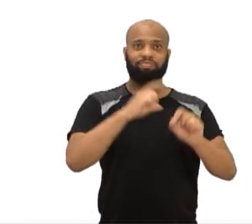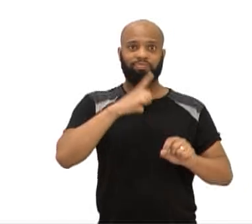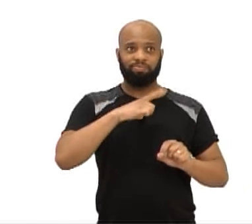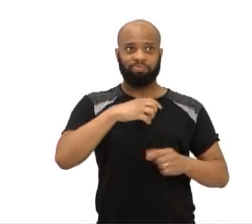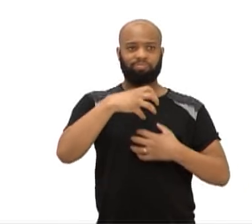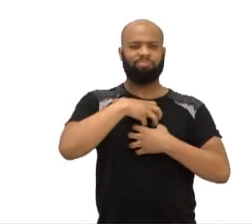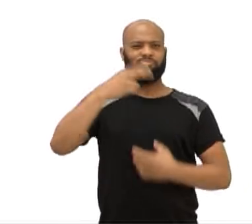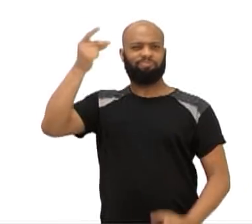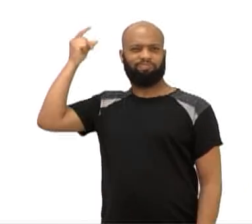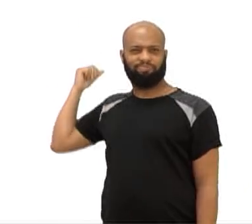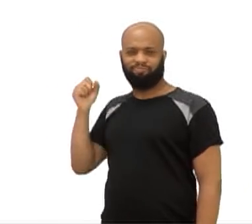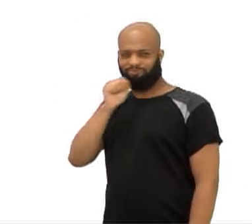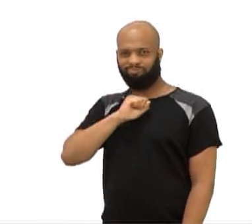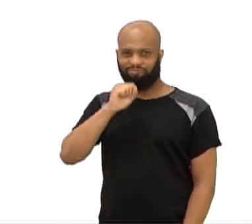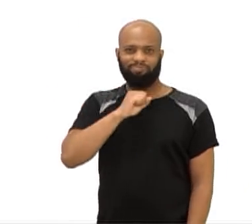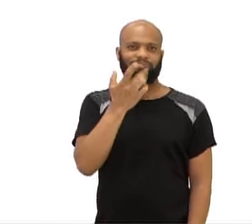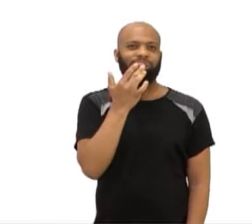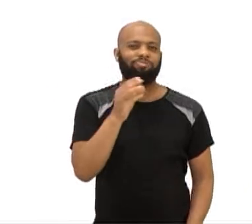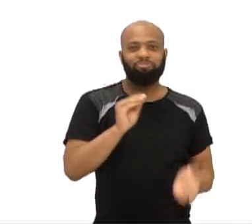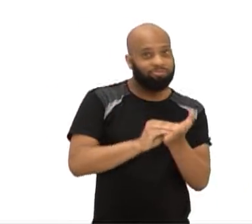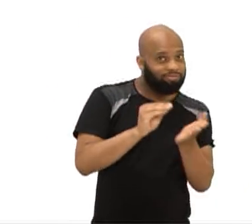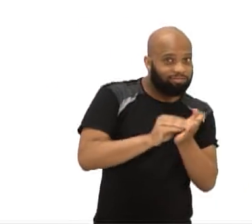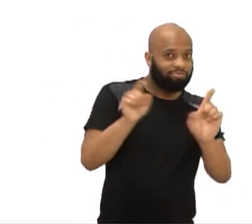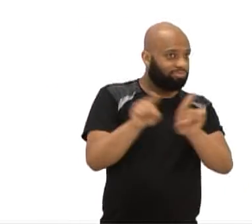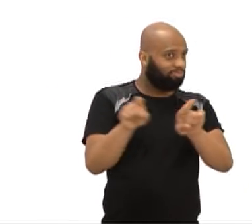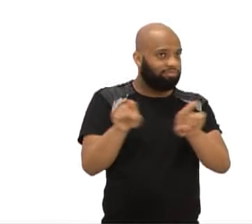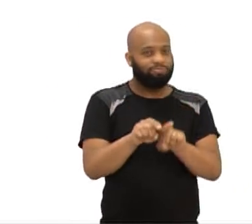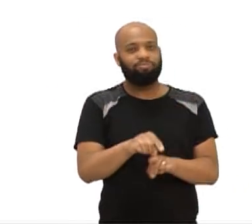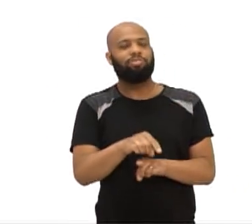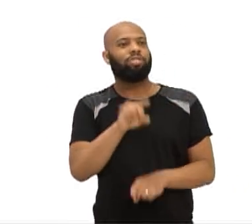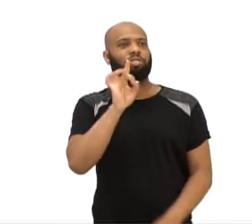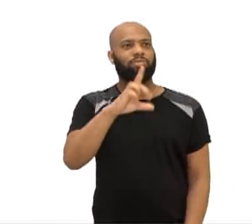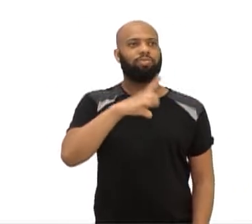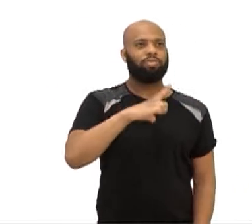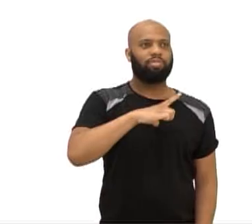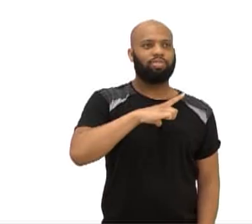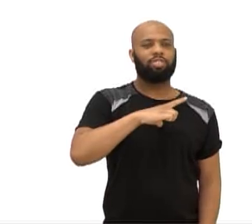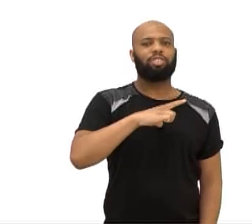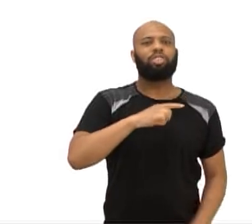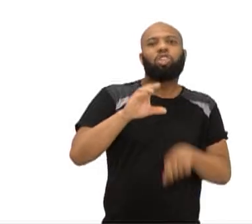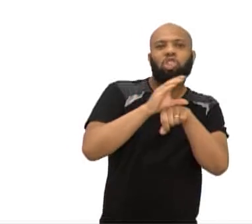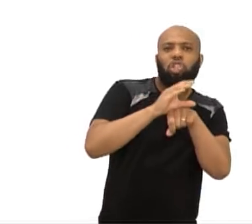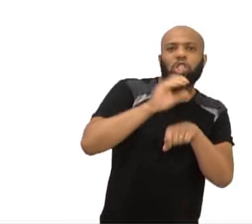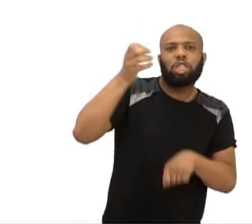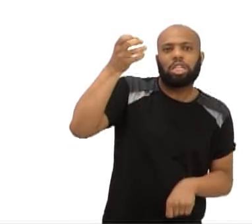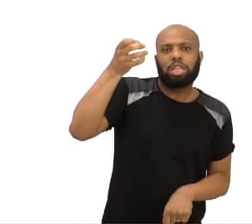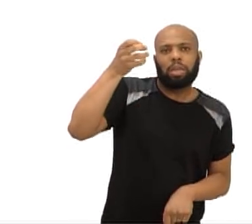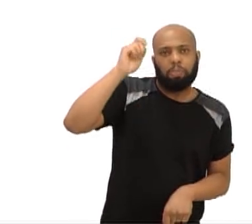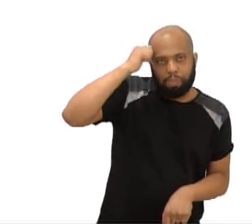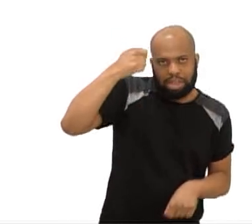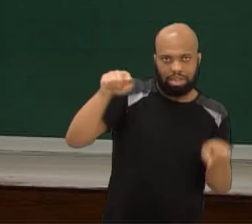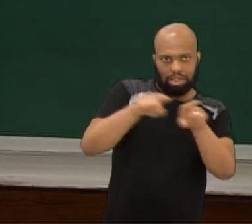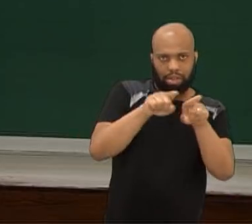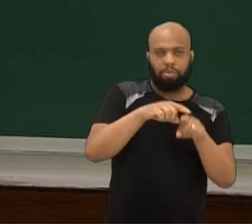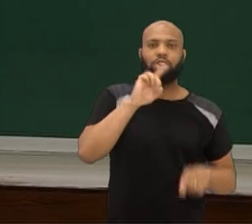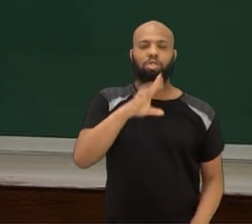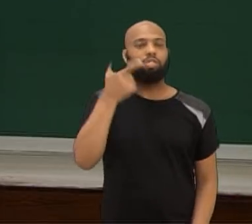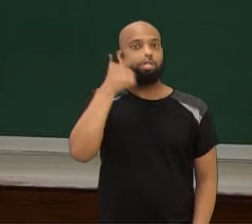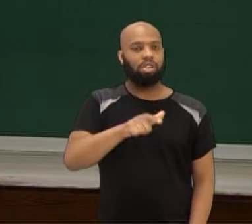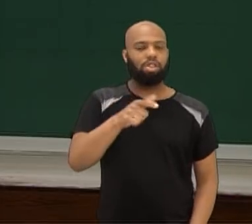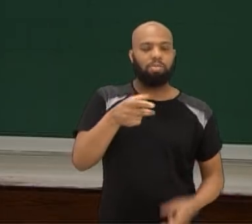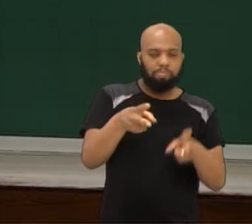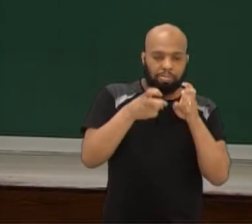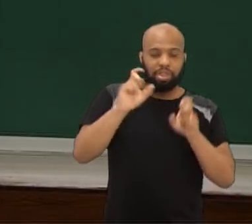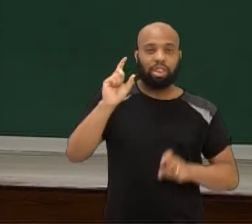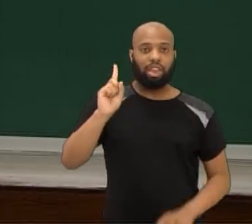panfleto mais antigo, ele não tem cor, ele ali somente tem esse cinza e esse preto, então eu consigo perceber